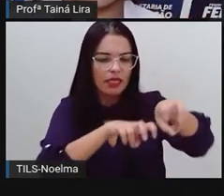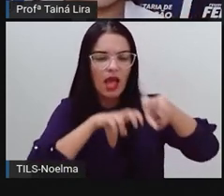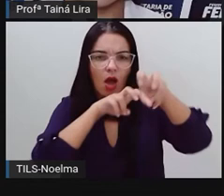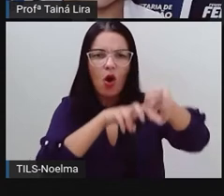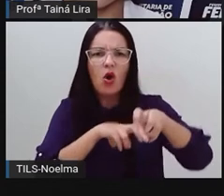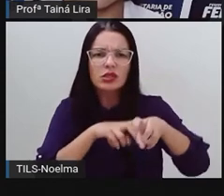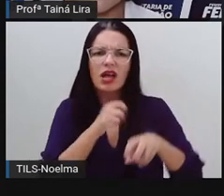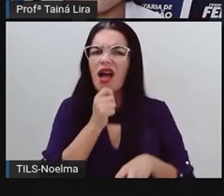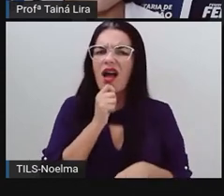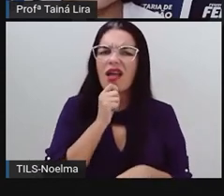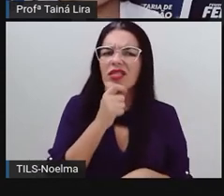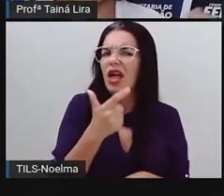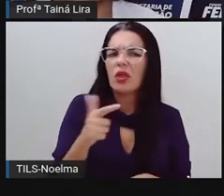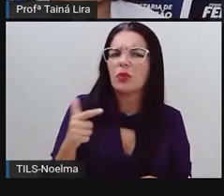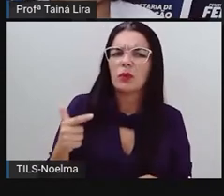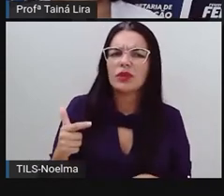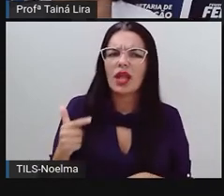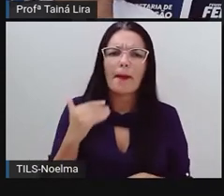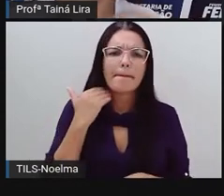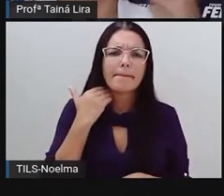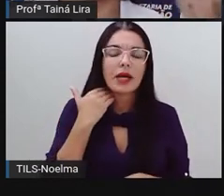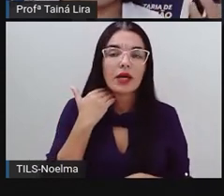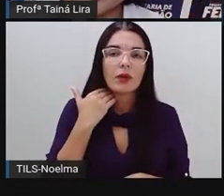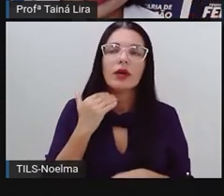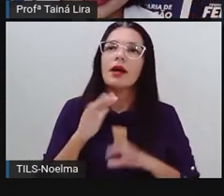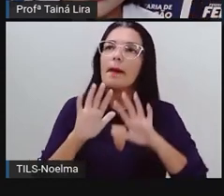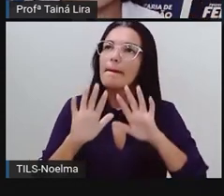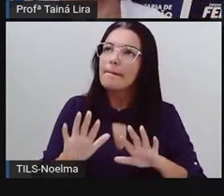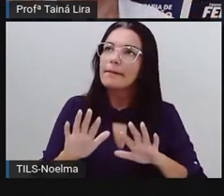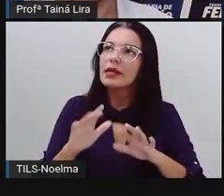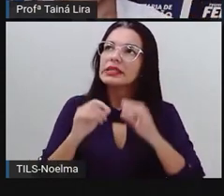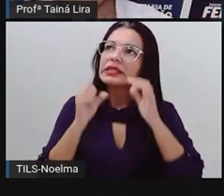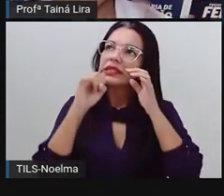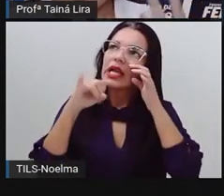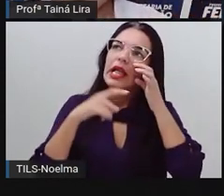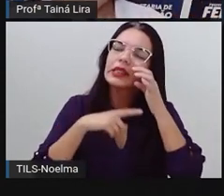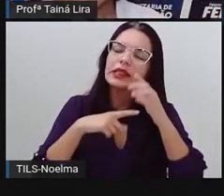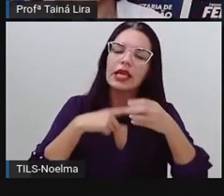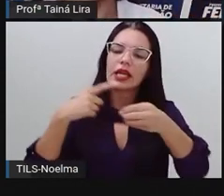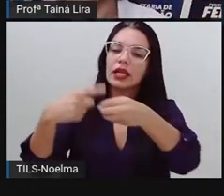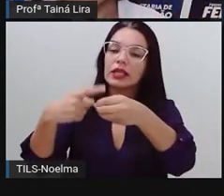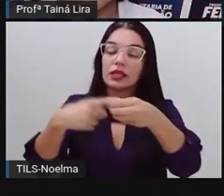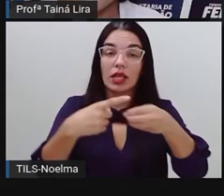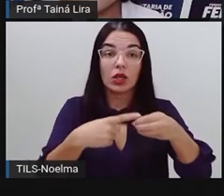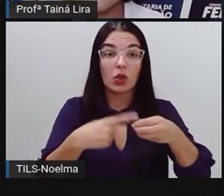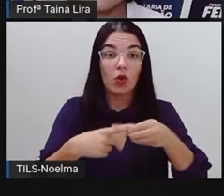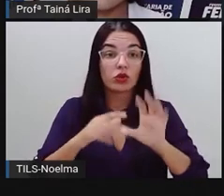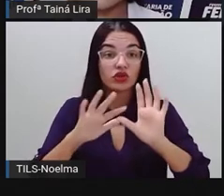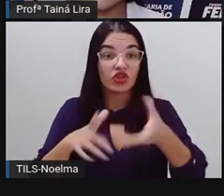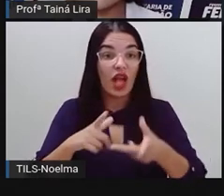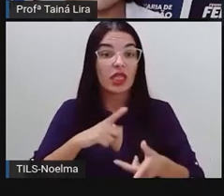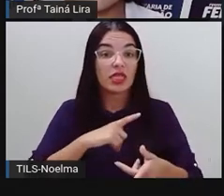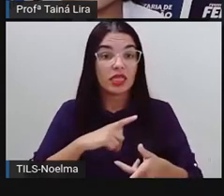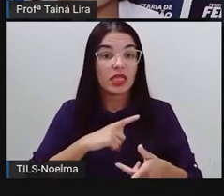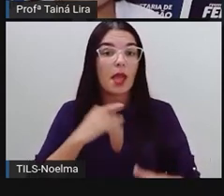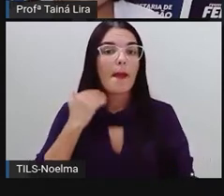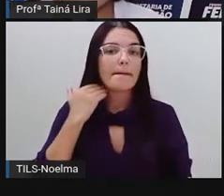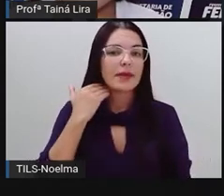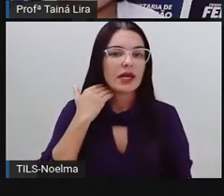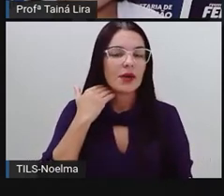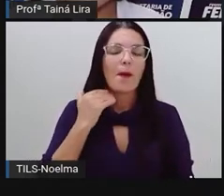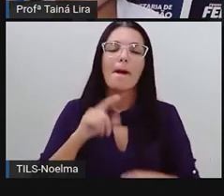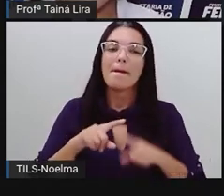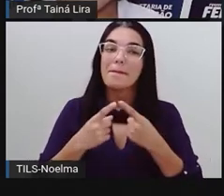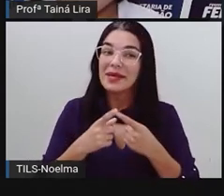numa região da zona rural que já tem um banco porque é como a pro falou né o campo né tá